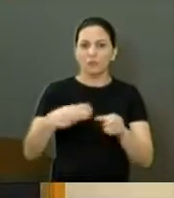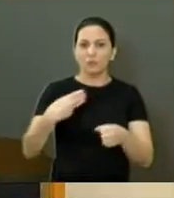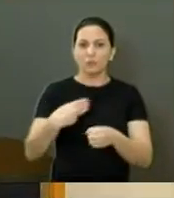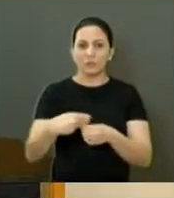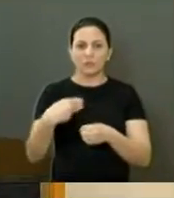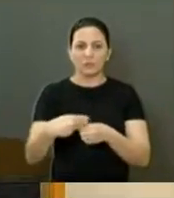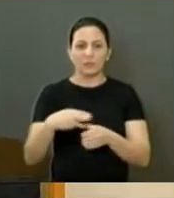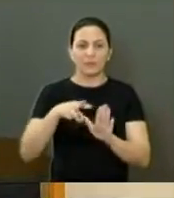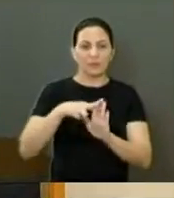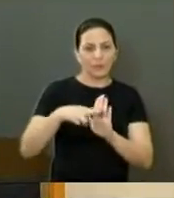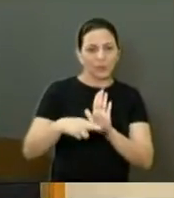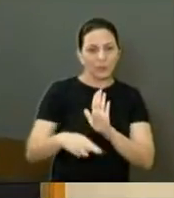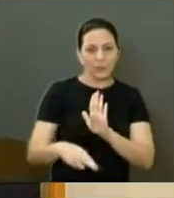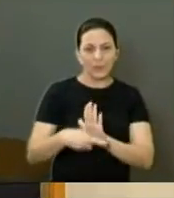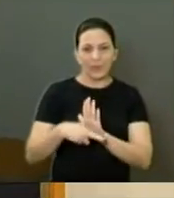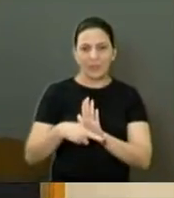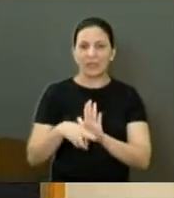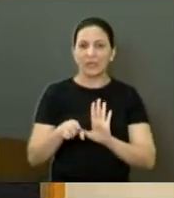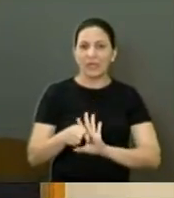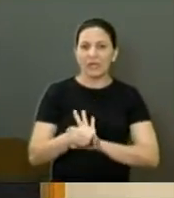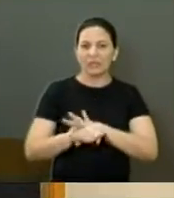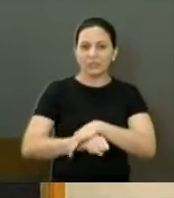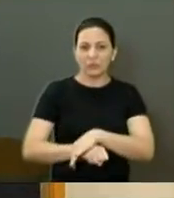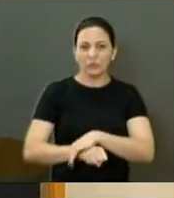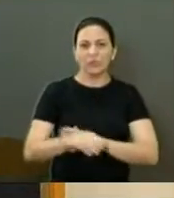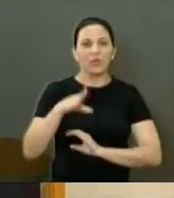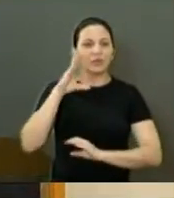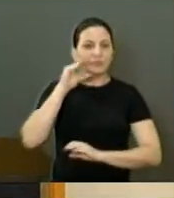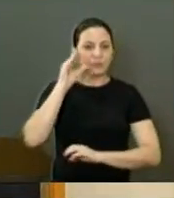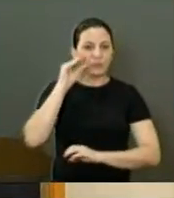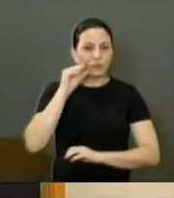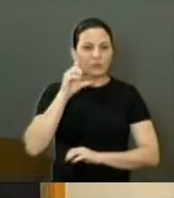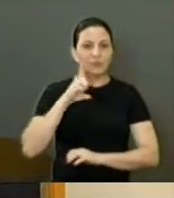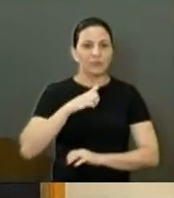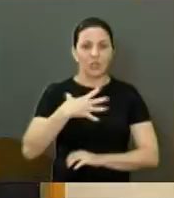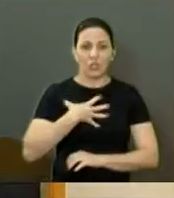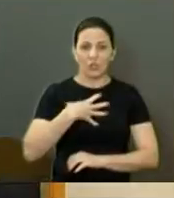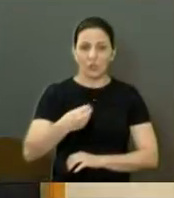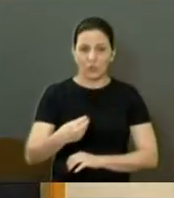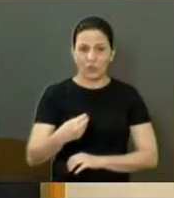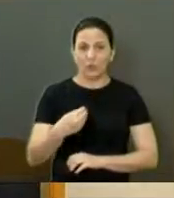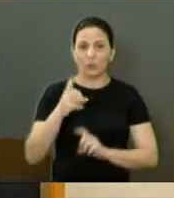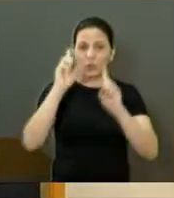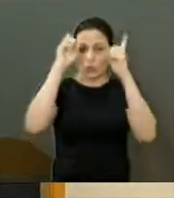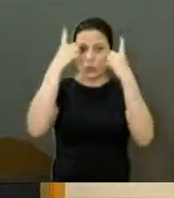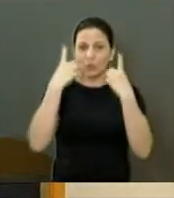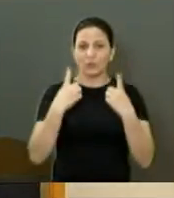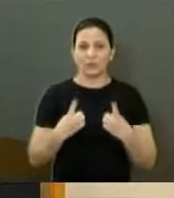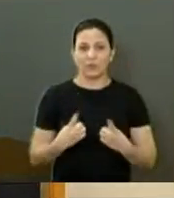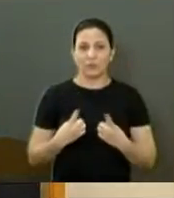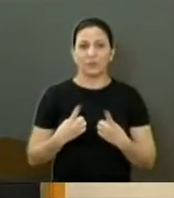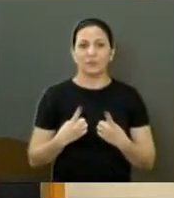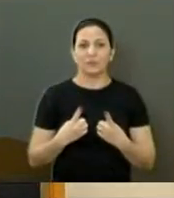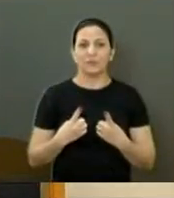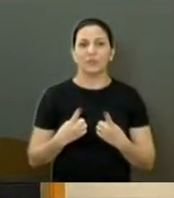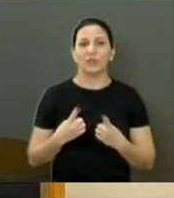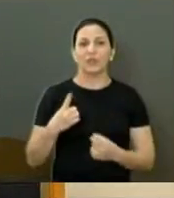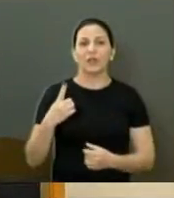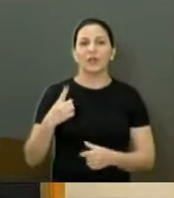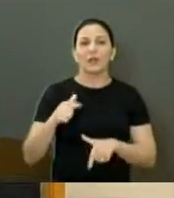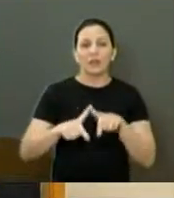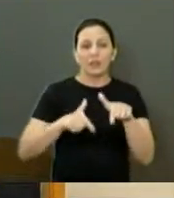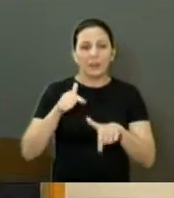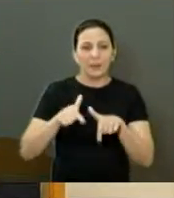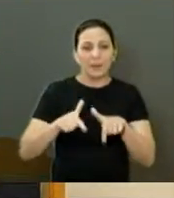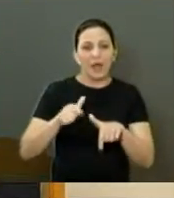que regulamentem e garanta aos servidores que tenham filhos com necessidades especiais a redução da jornada